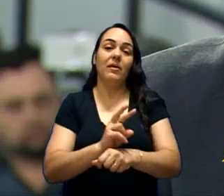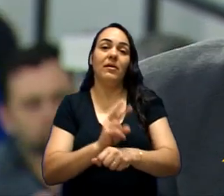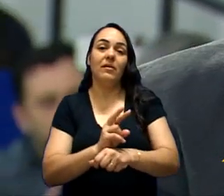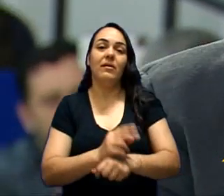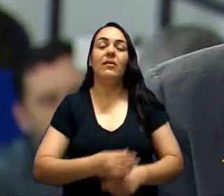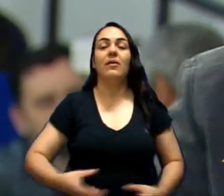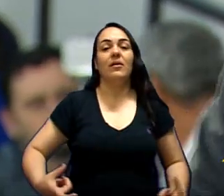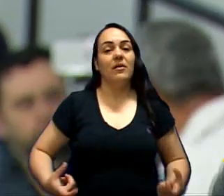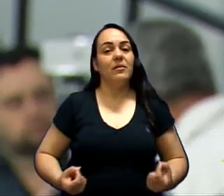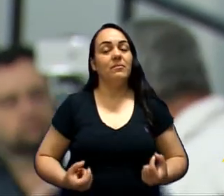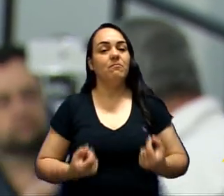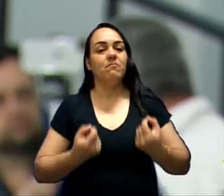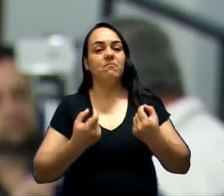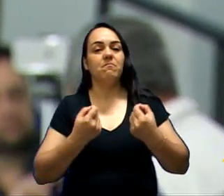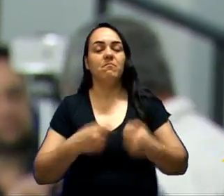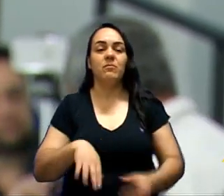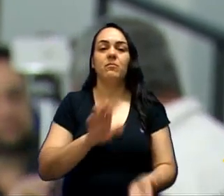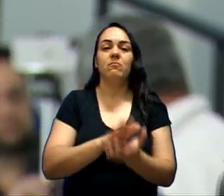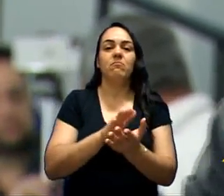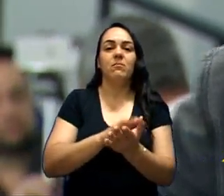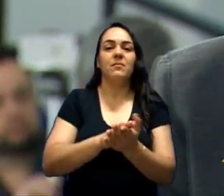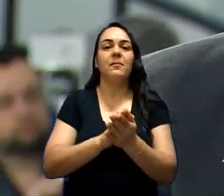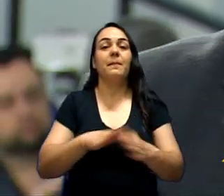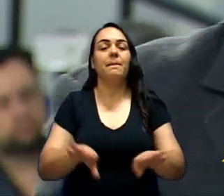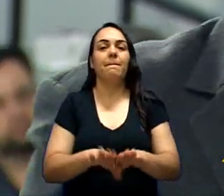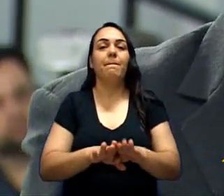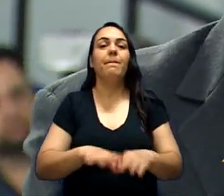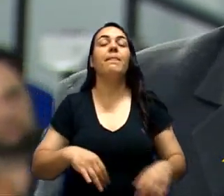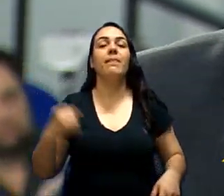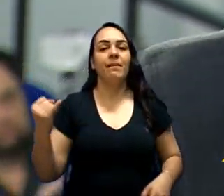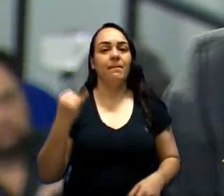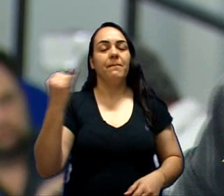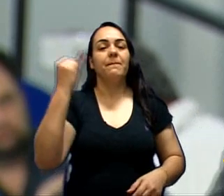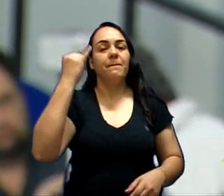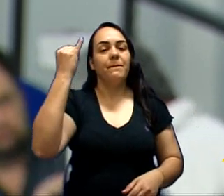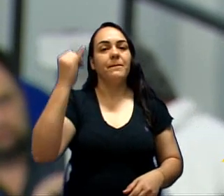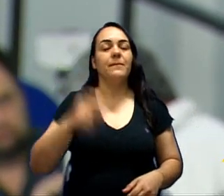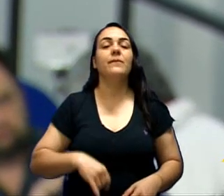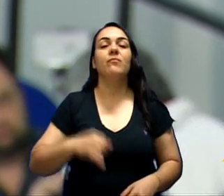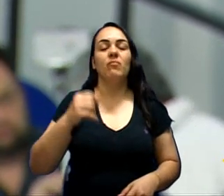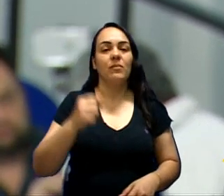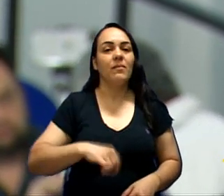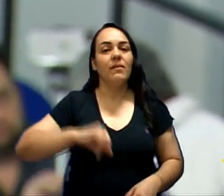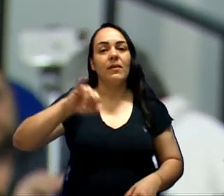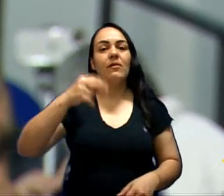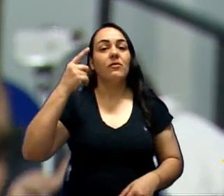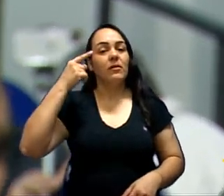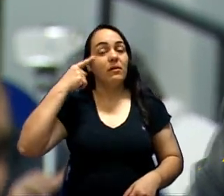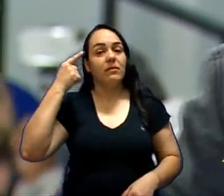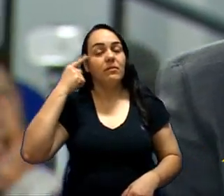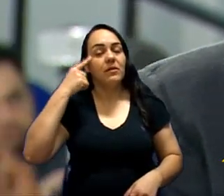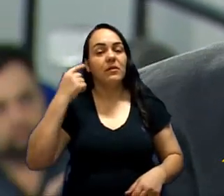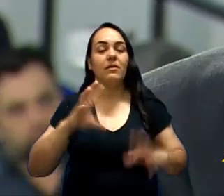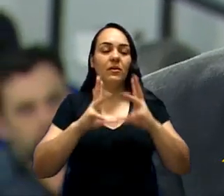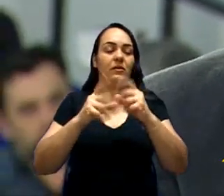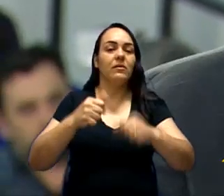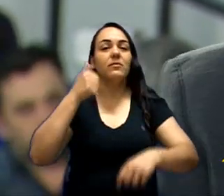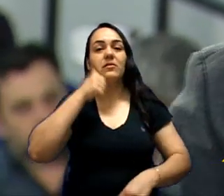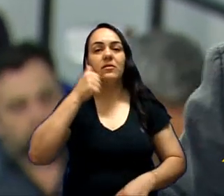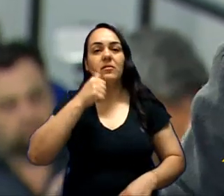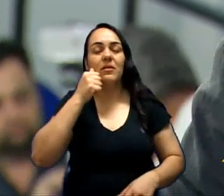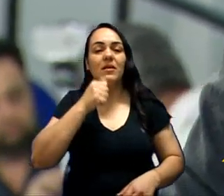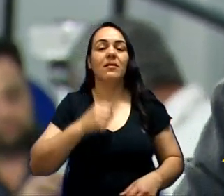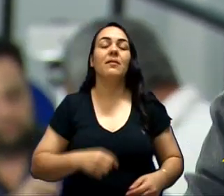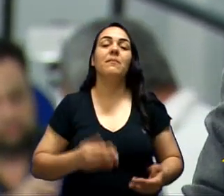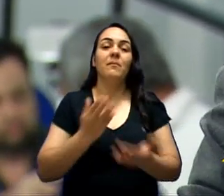um voto de congratulação muito importante, João Donizete, em nome de todas as mulheres também e da Liga Sorocabana de Combate ao